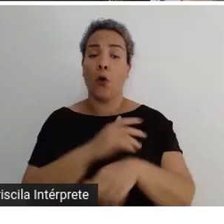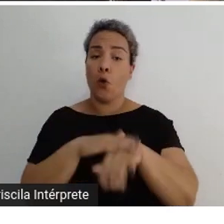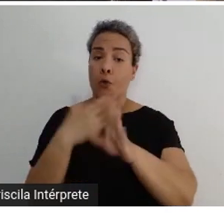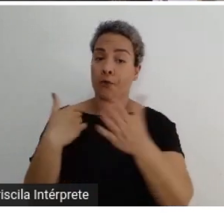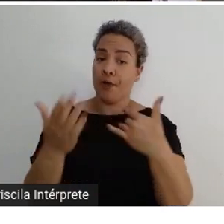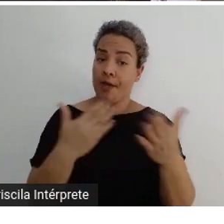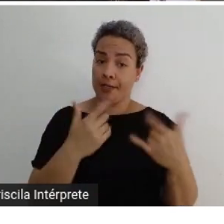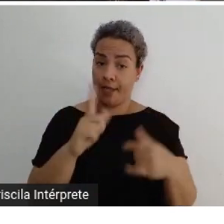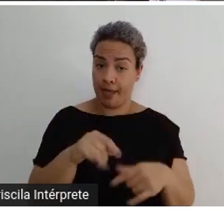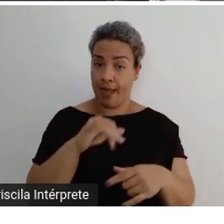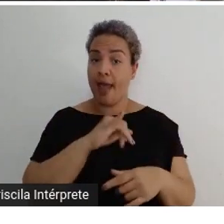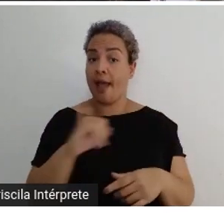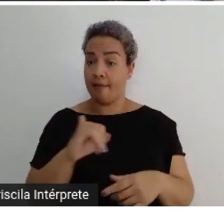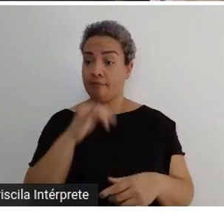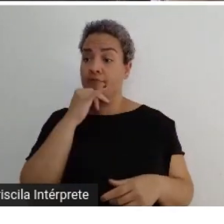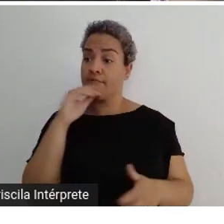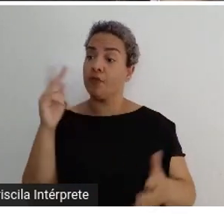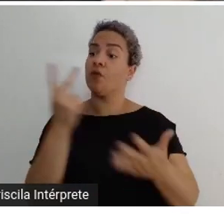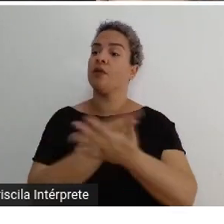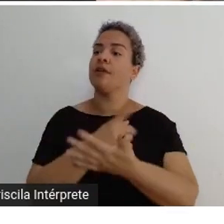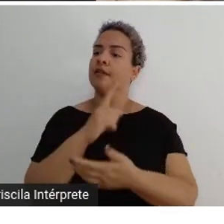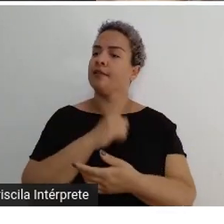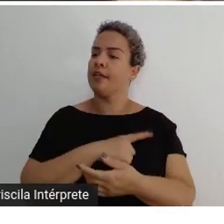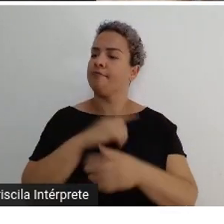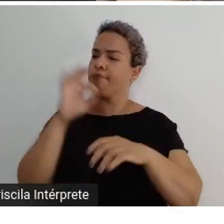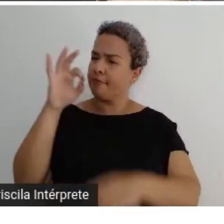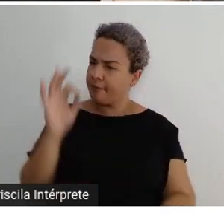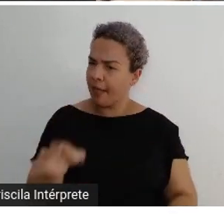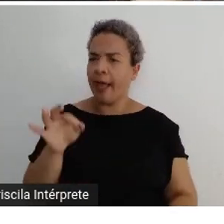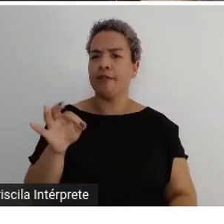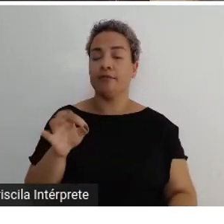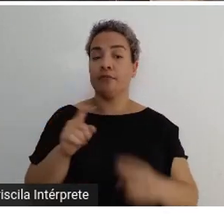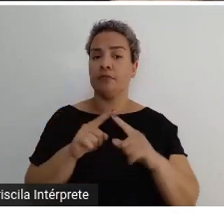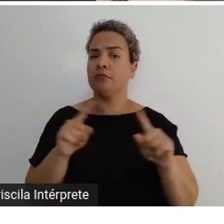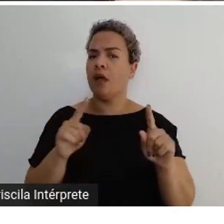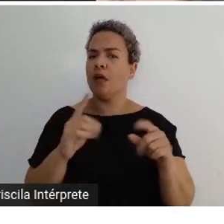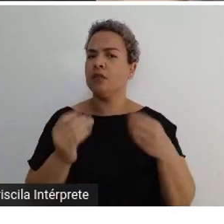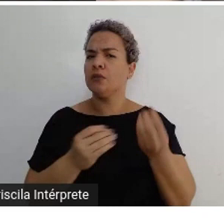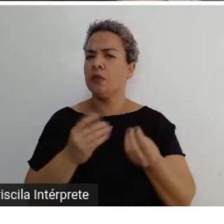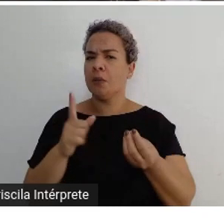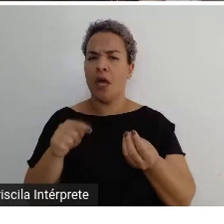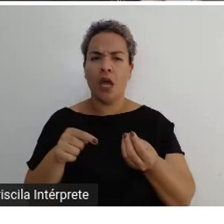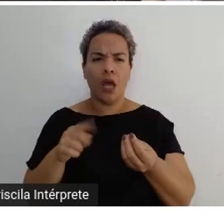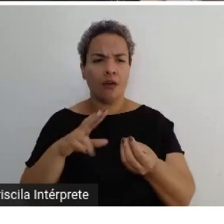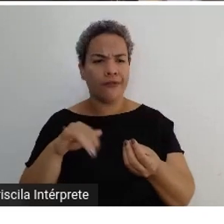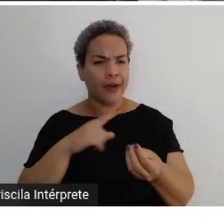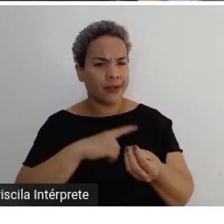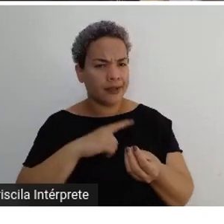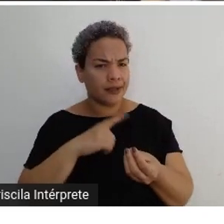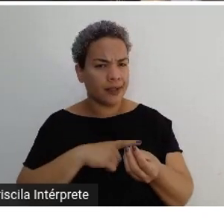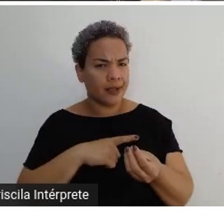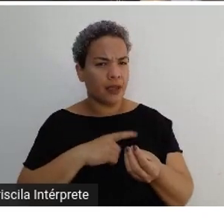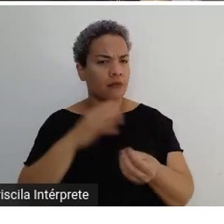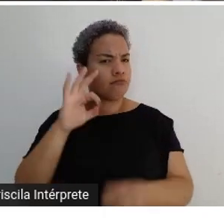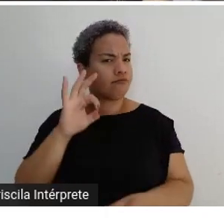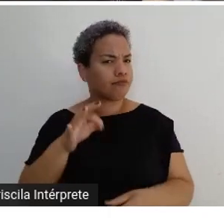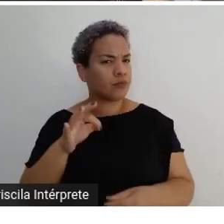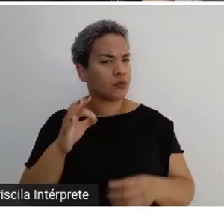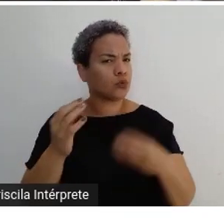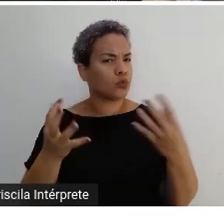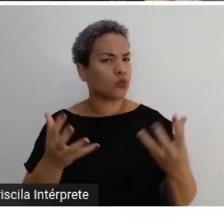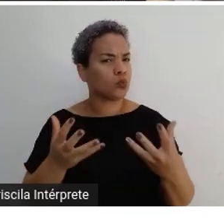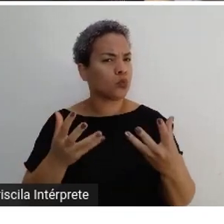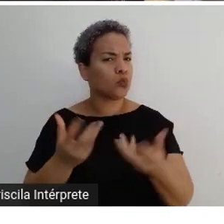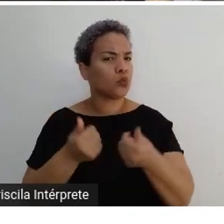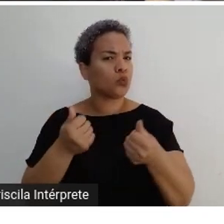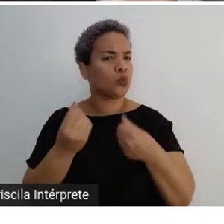tenho uma alta assertividade, mas isso não quer dizer que eu vou ter uma alta assertividade